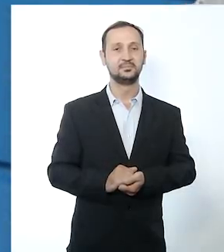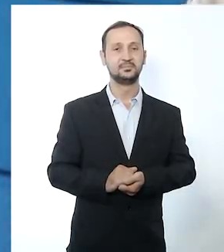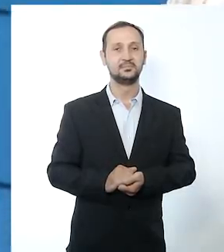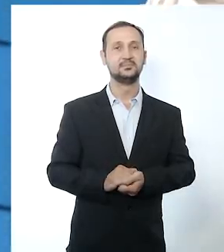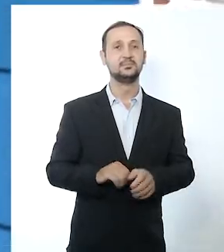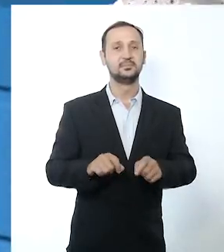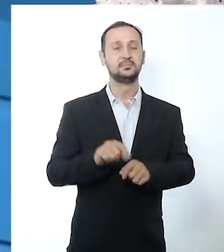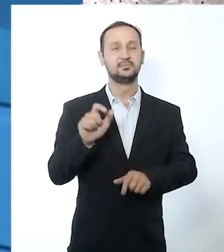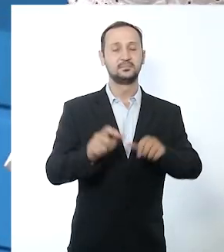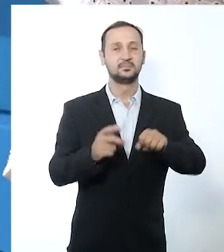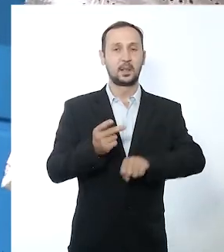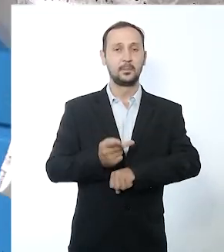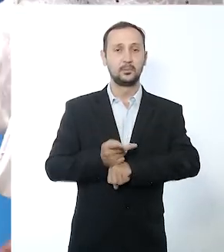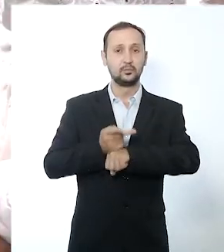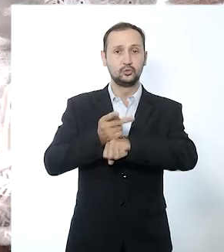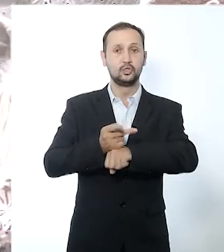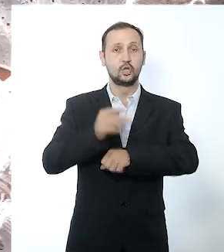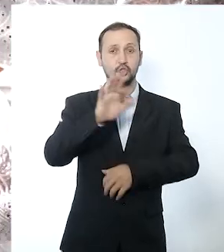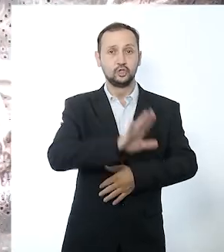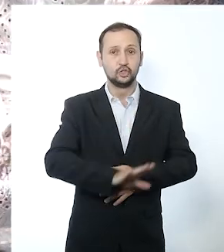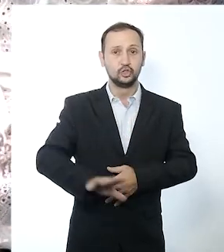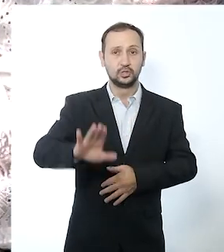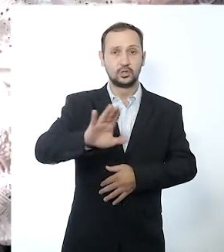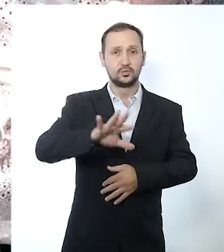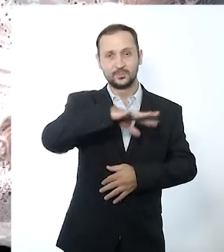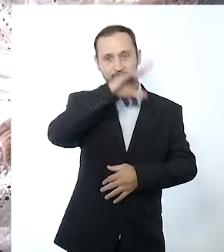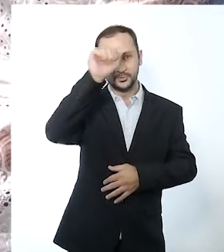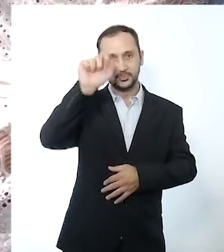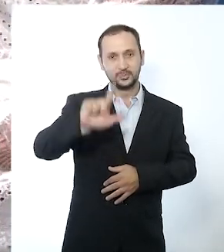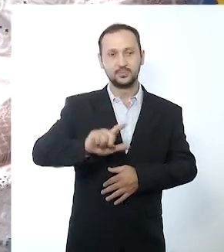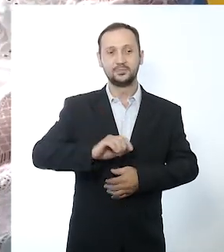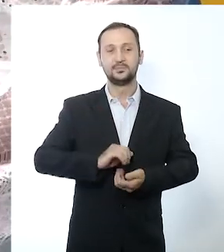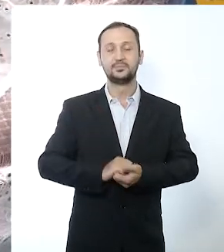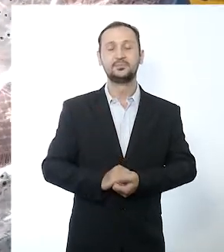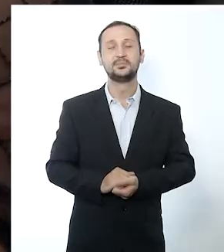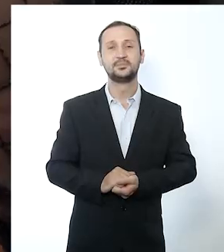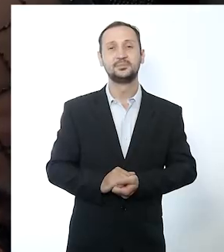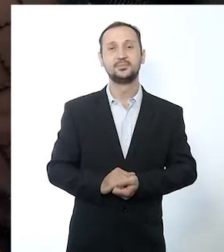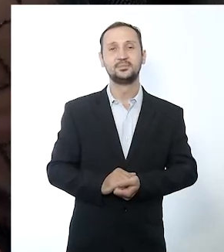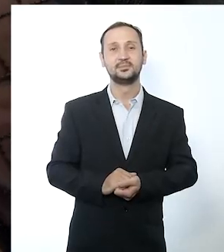E aos da Procuradoria-Geral do Estado de Mato Grosso do Sul.